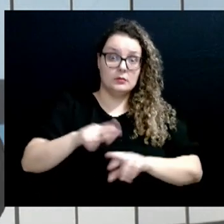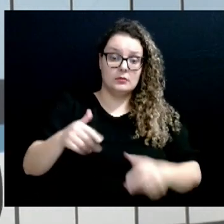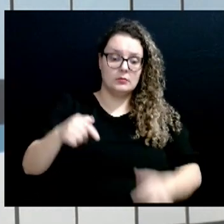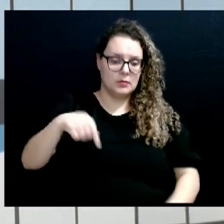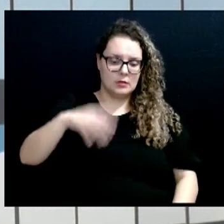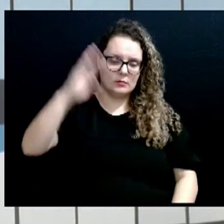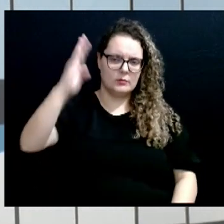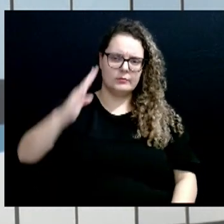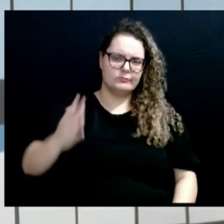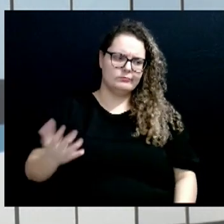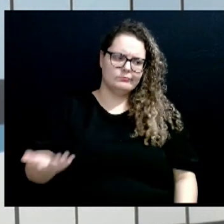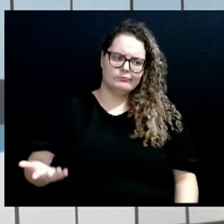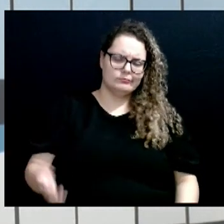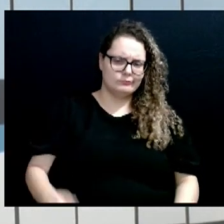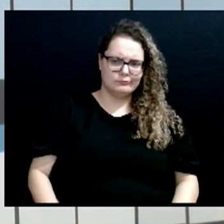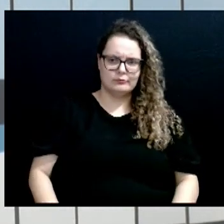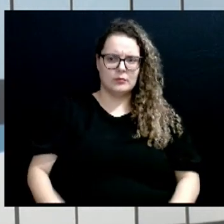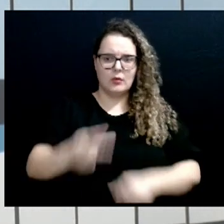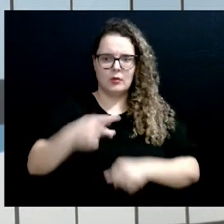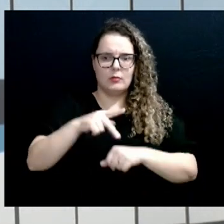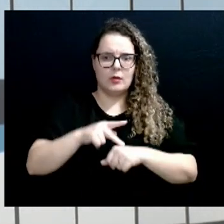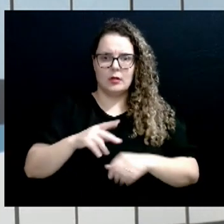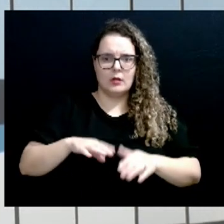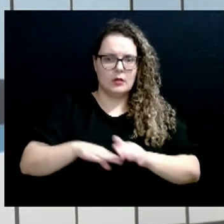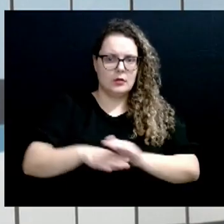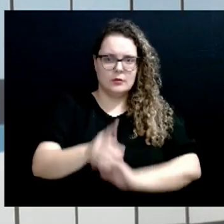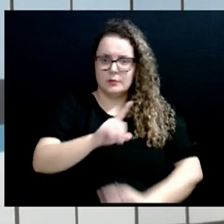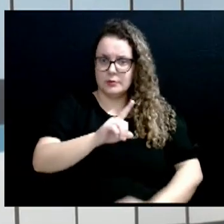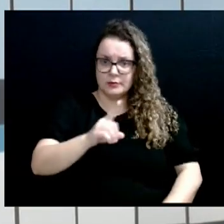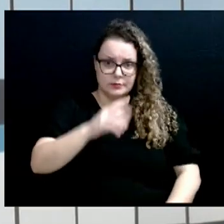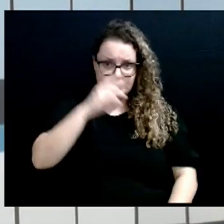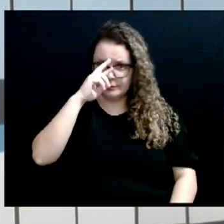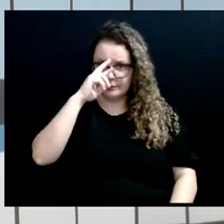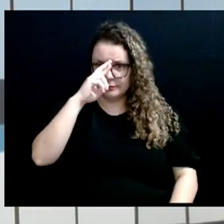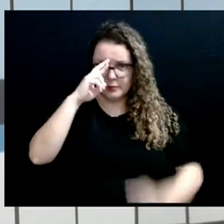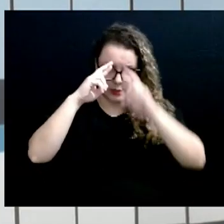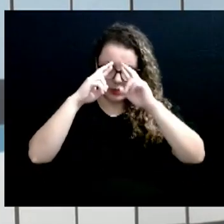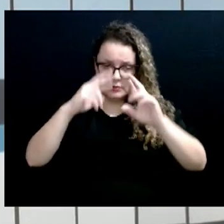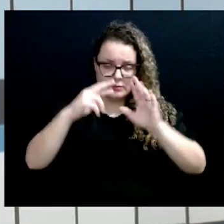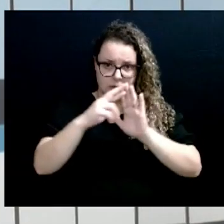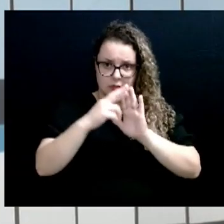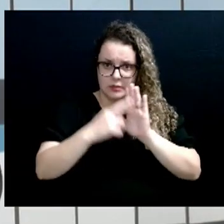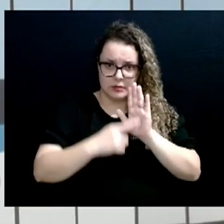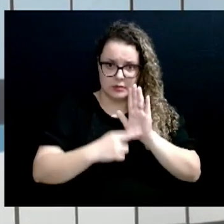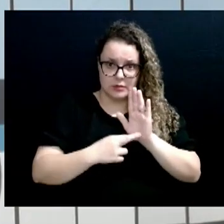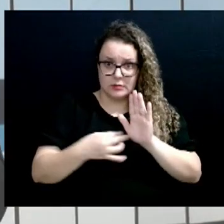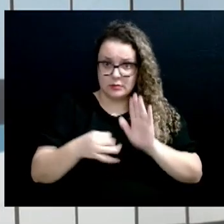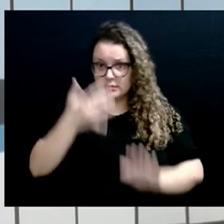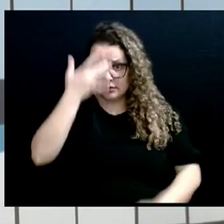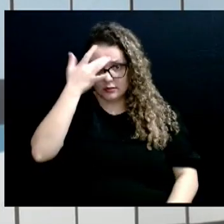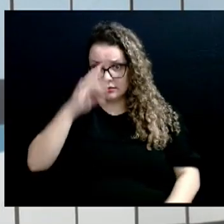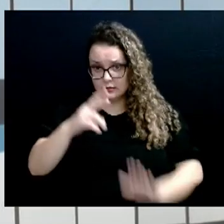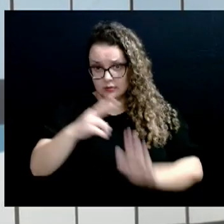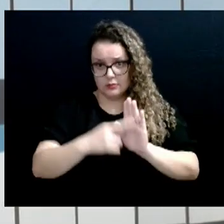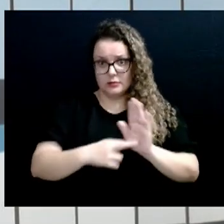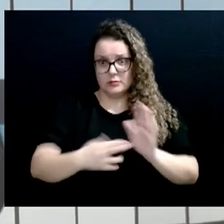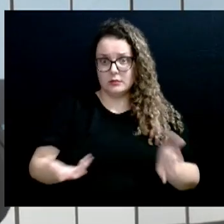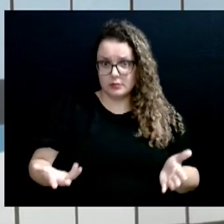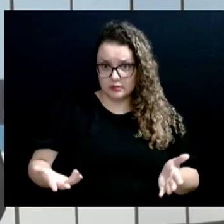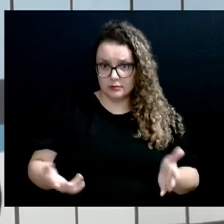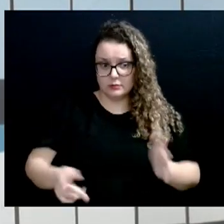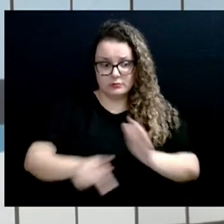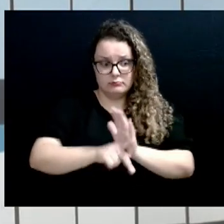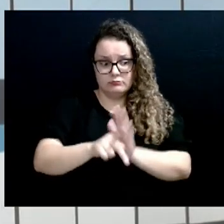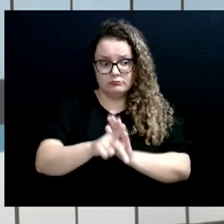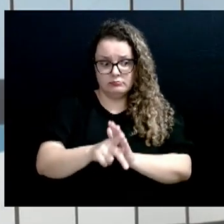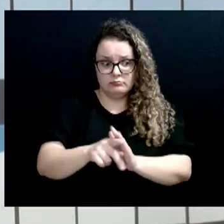é um país onde o pessoal costuma não respeitar as regras. Agora se eles não souberem das regras, né? Porque esse projeto vai fazer com que a pessoa não tenha muito contato